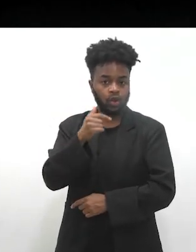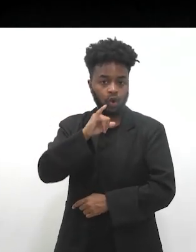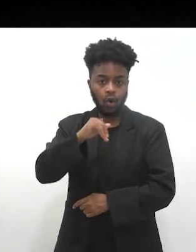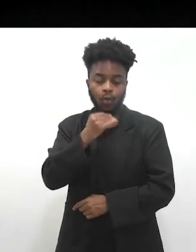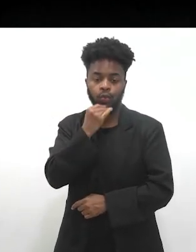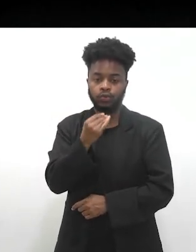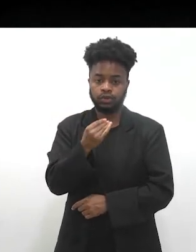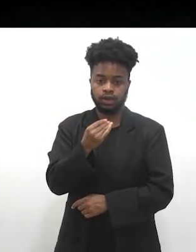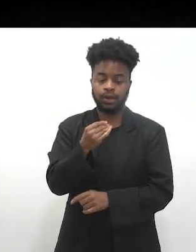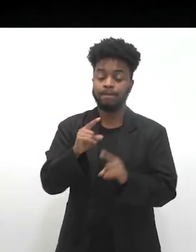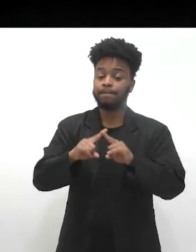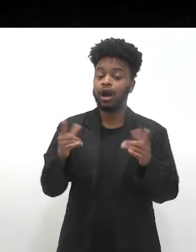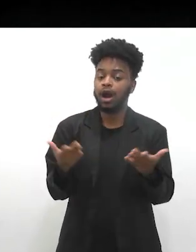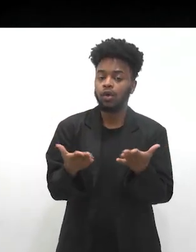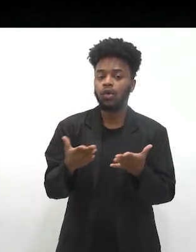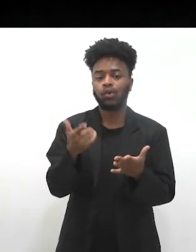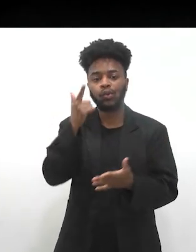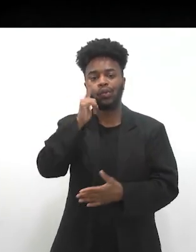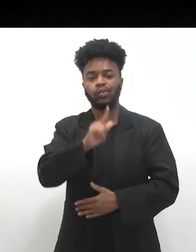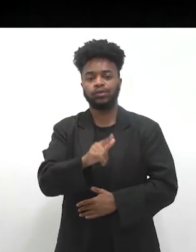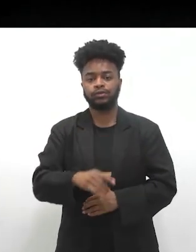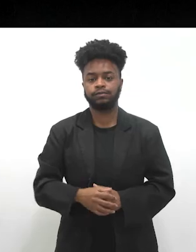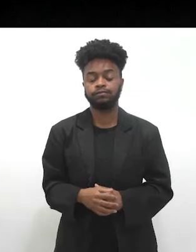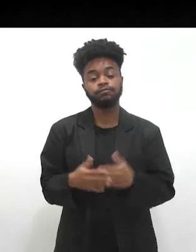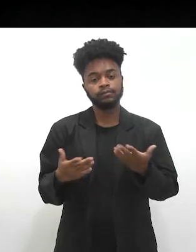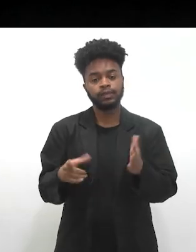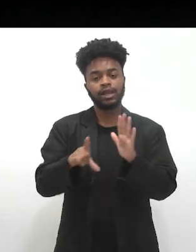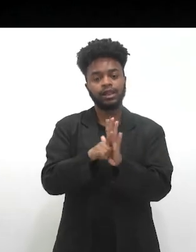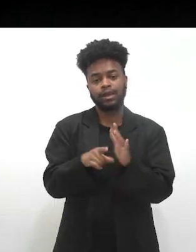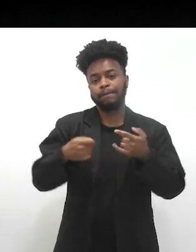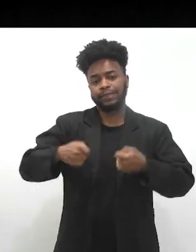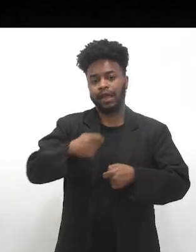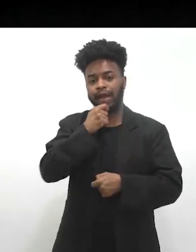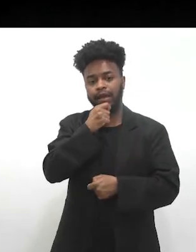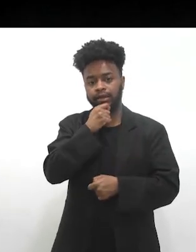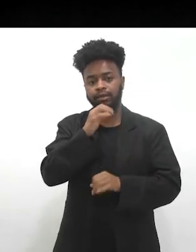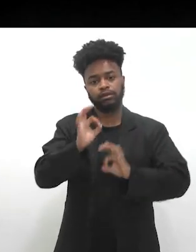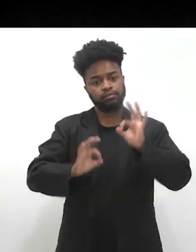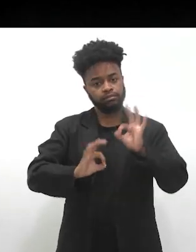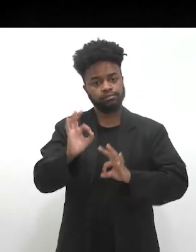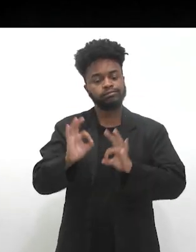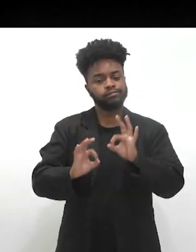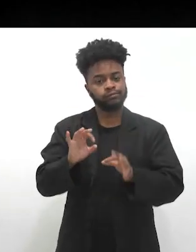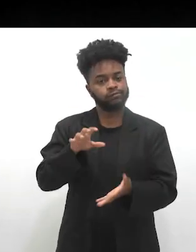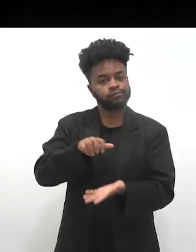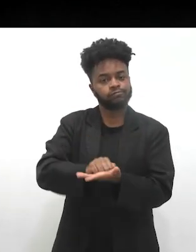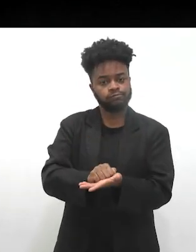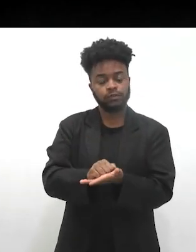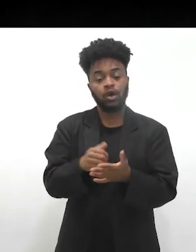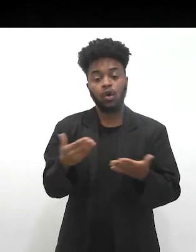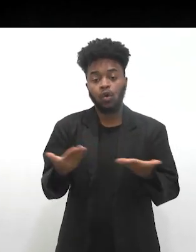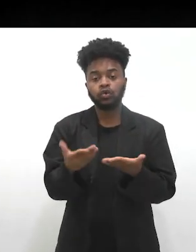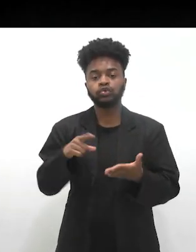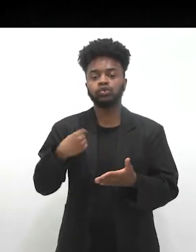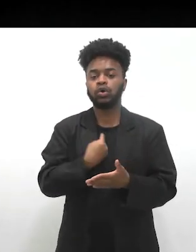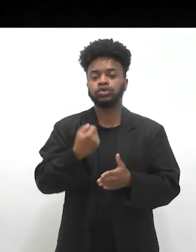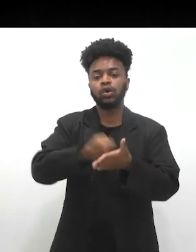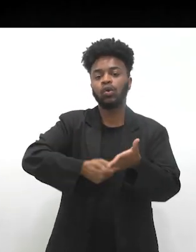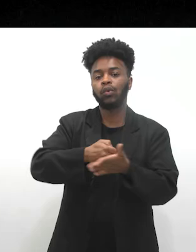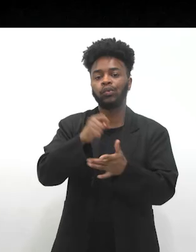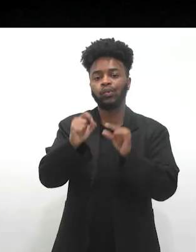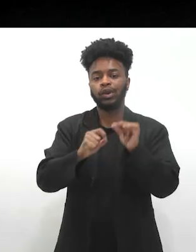uma oportunidade antes, ter essa oportunidade. Só que essa lei ainda está precisando ser regulamentada, e a luta que nós temos hoje no Congresso é